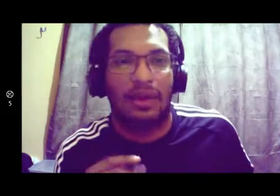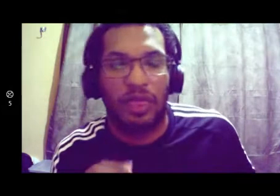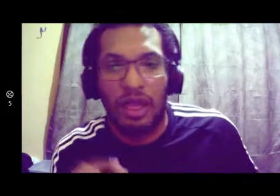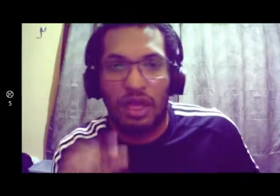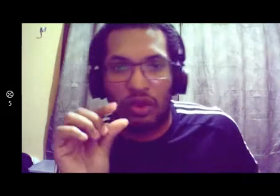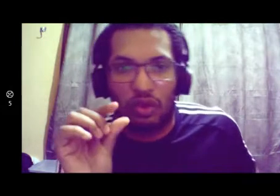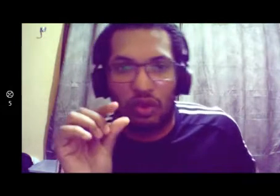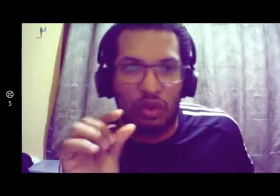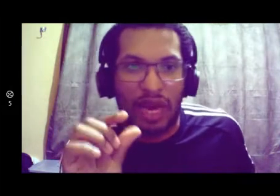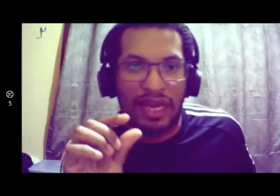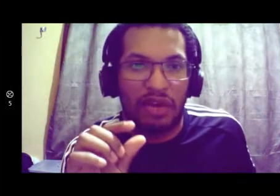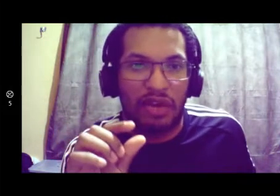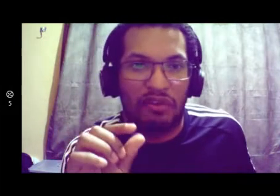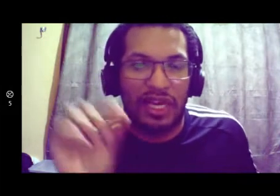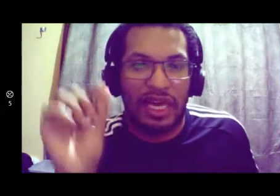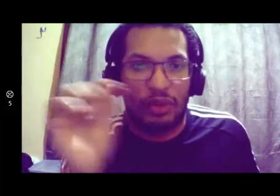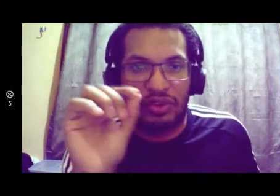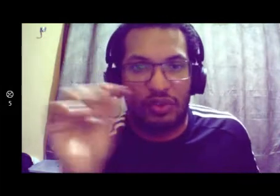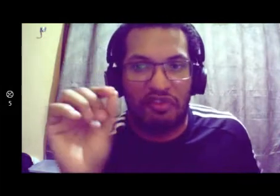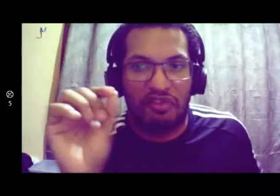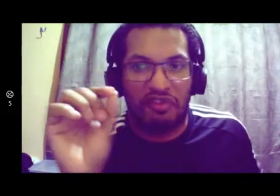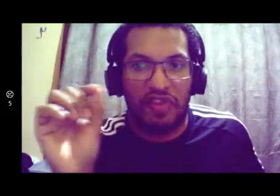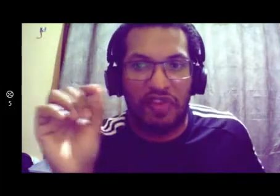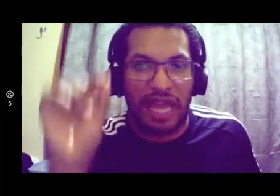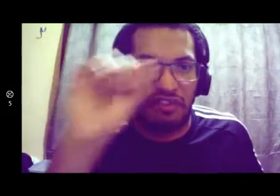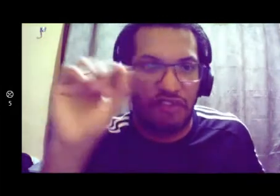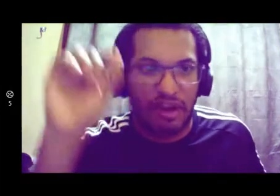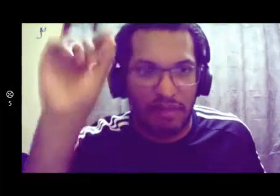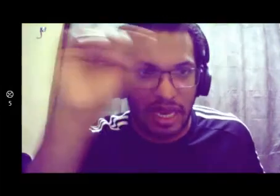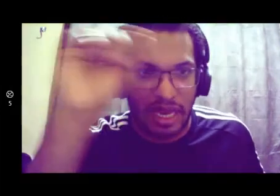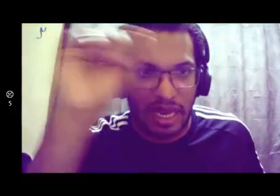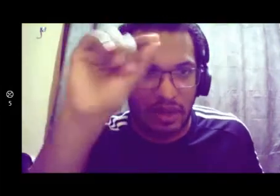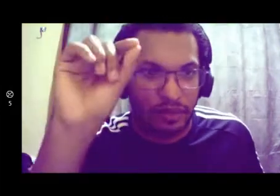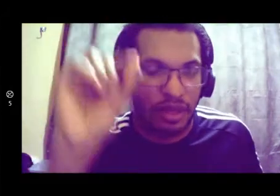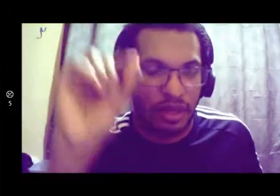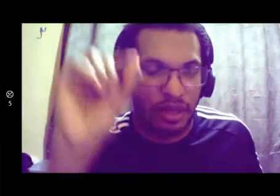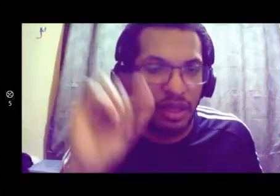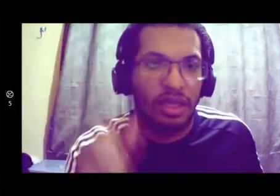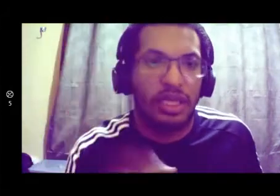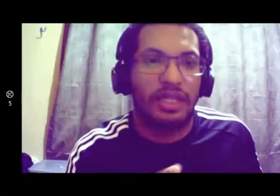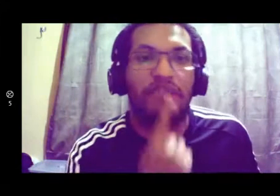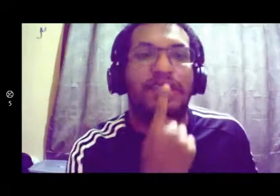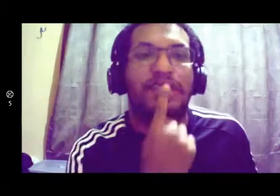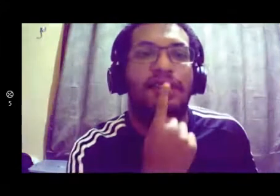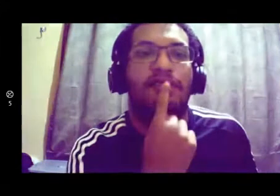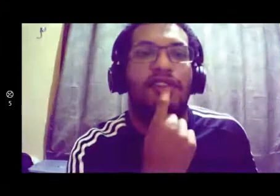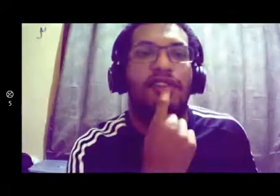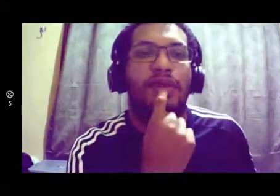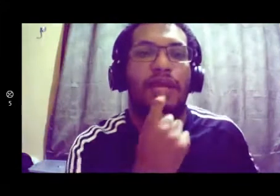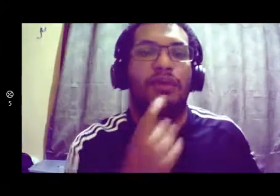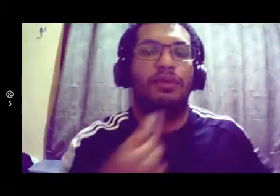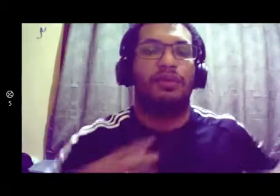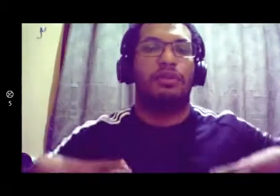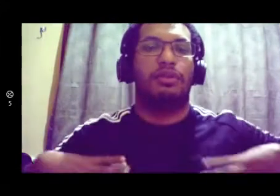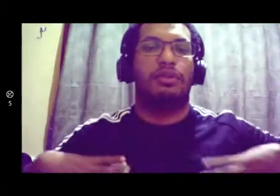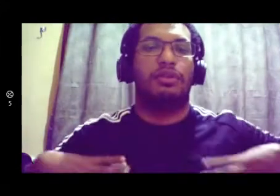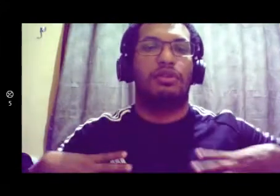calendário, no calendário não fica lá, quando é feriado, fica em vermelho. Então a gente faz assim,